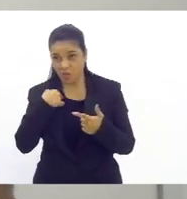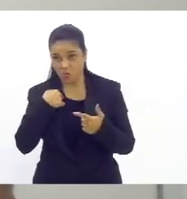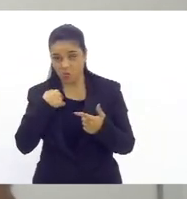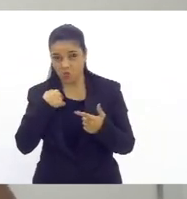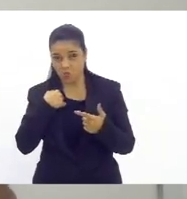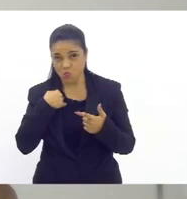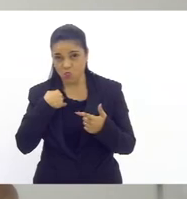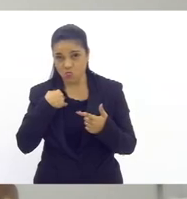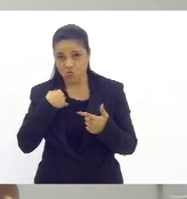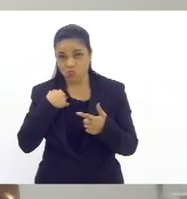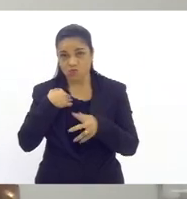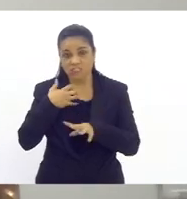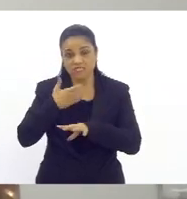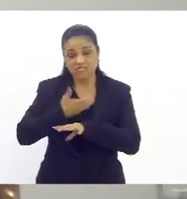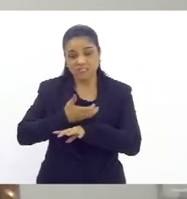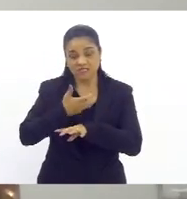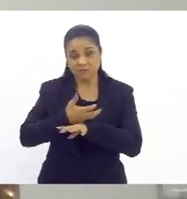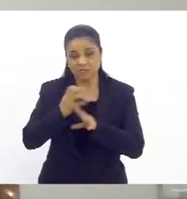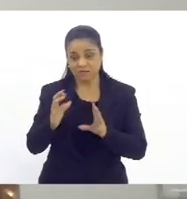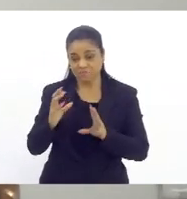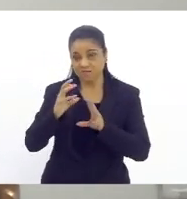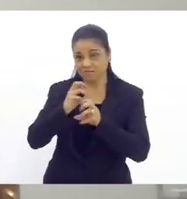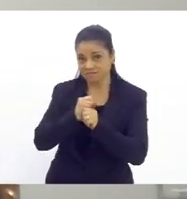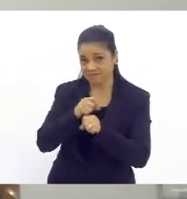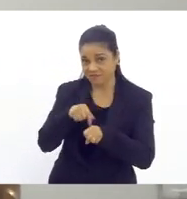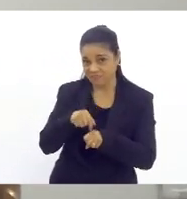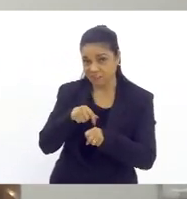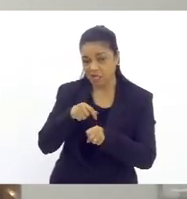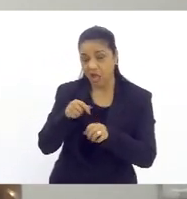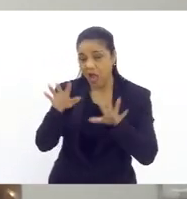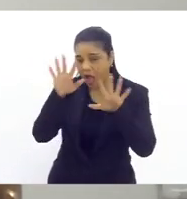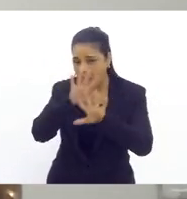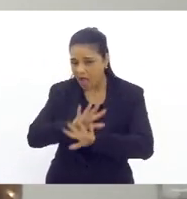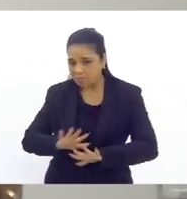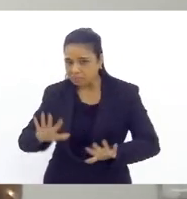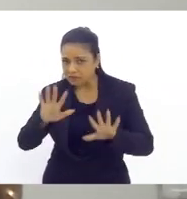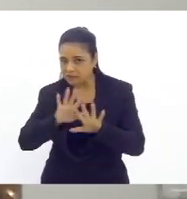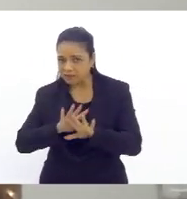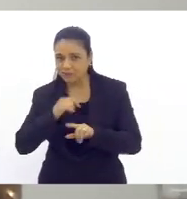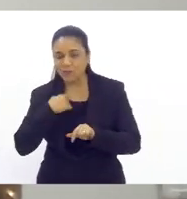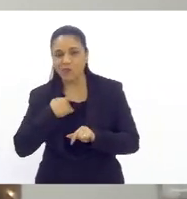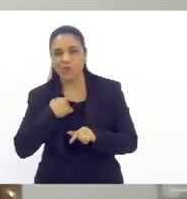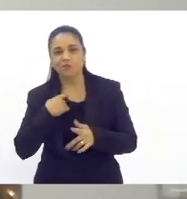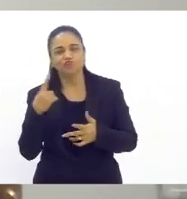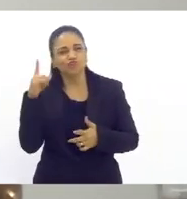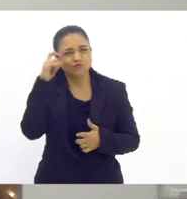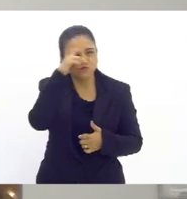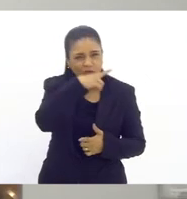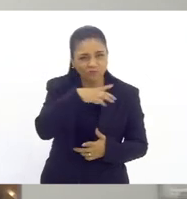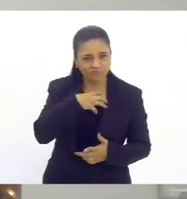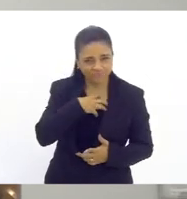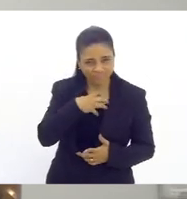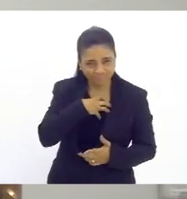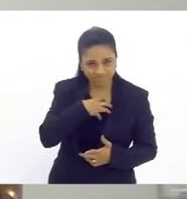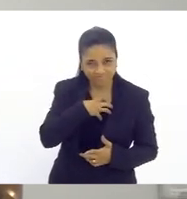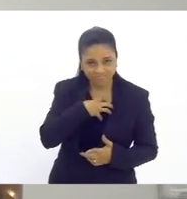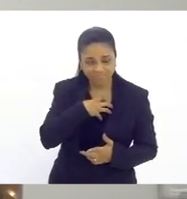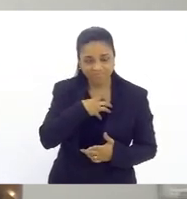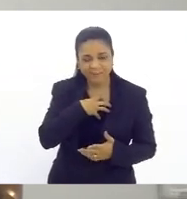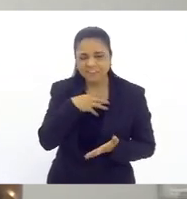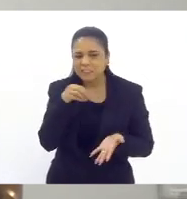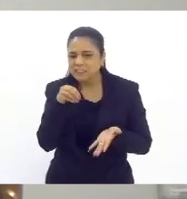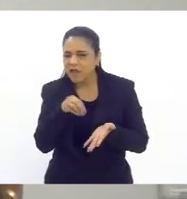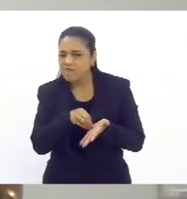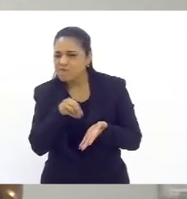eu tenho dificuldade com determinadas Abstrações eu sinto às vezes falta de alguma coisa